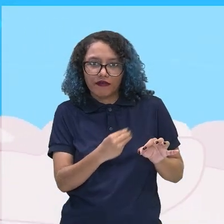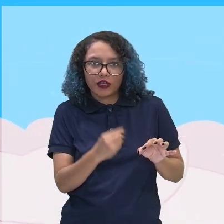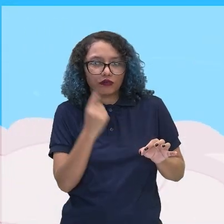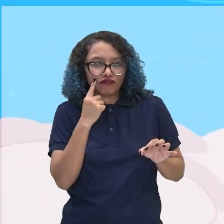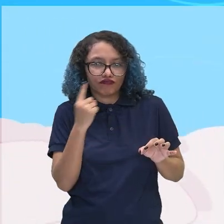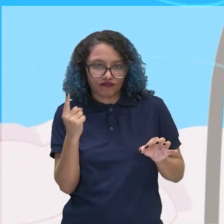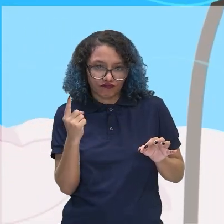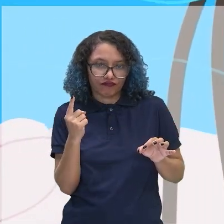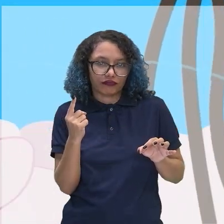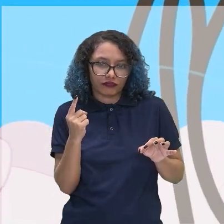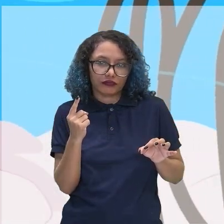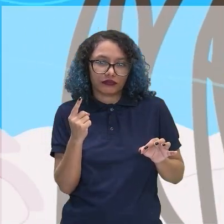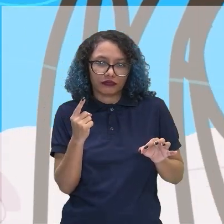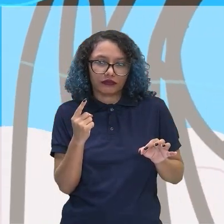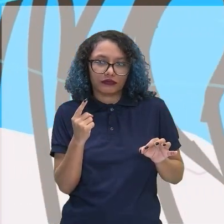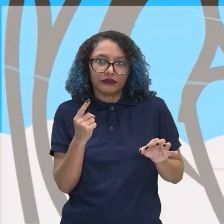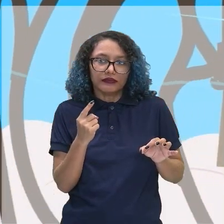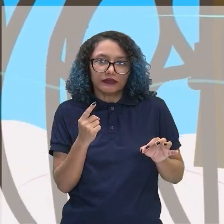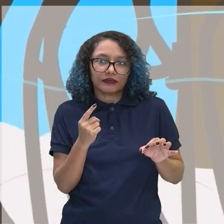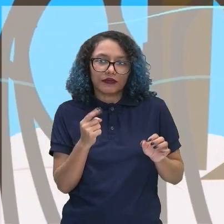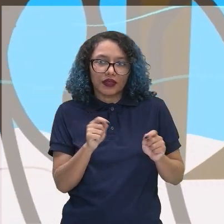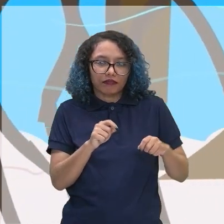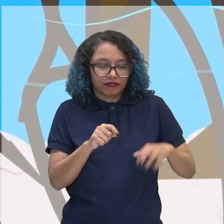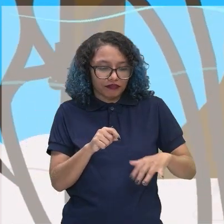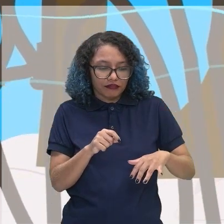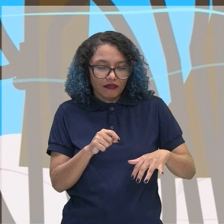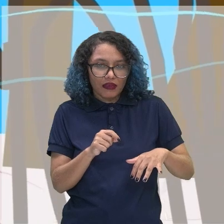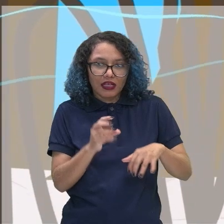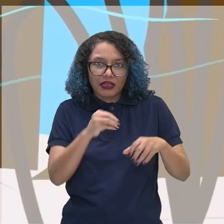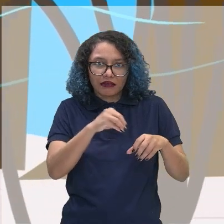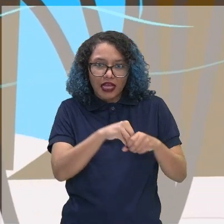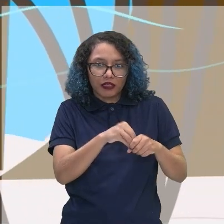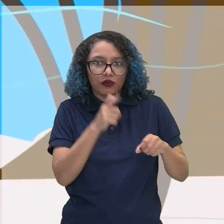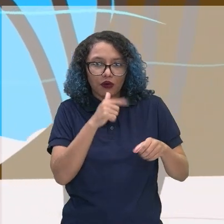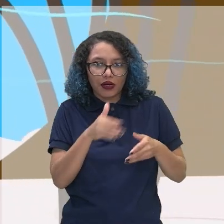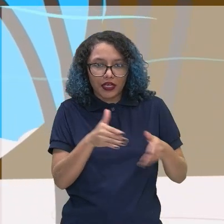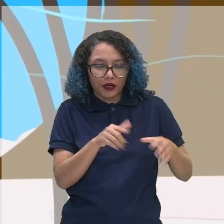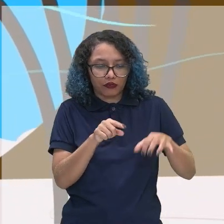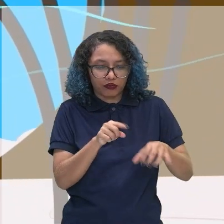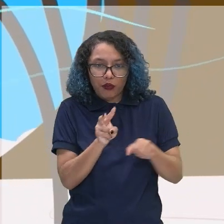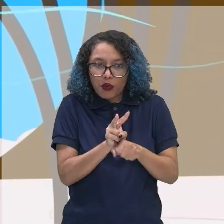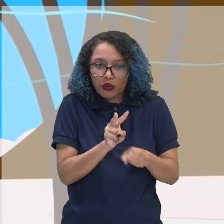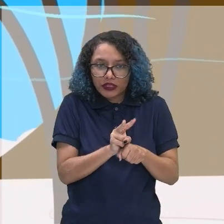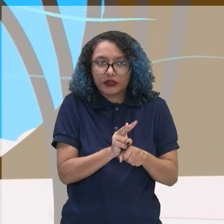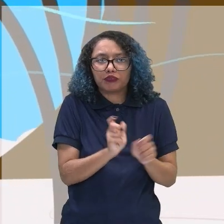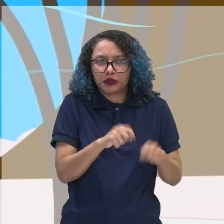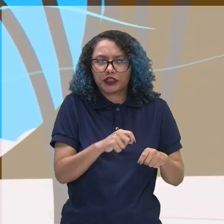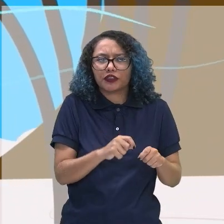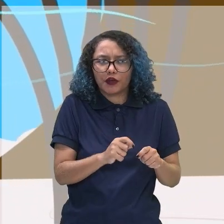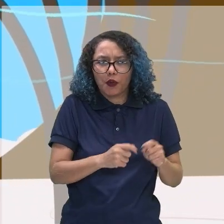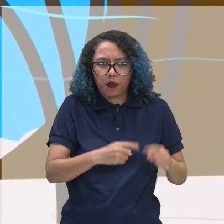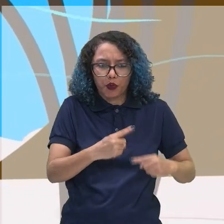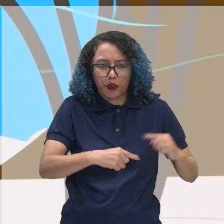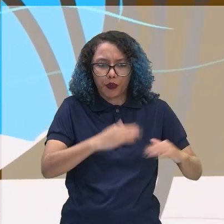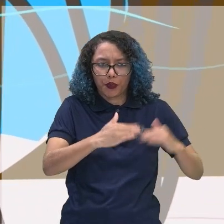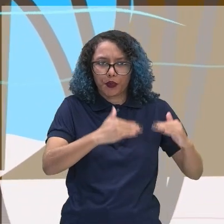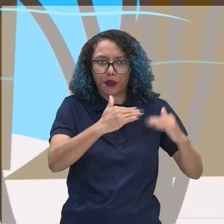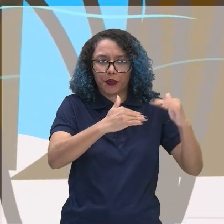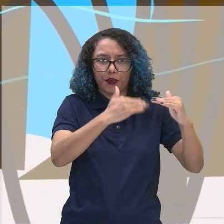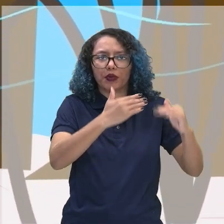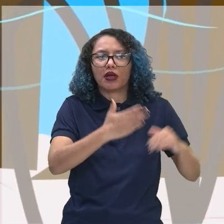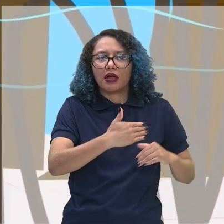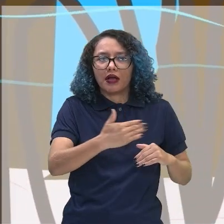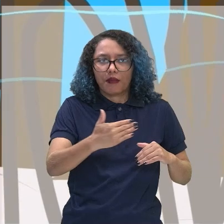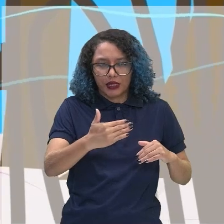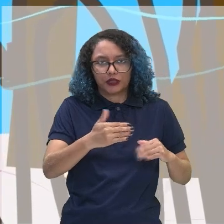correnteza leva as ovas rio abaixo até as várzeas, onde ficam seguras. Lá podem crescer e futuramente também